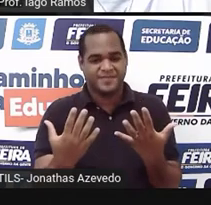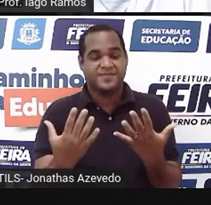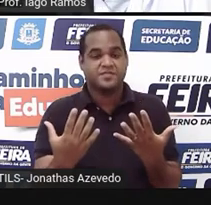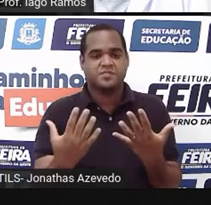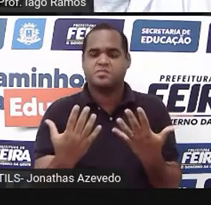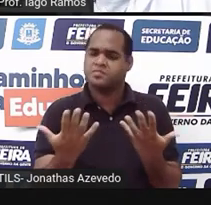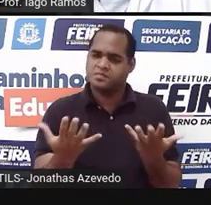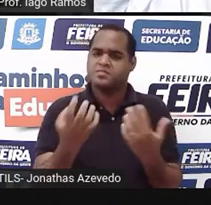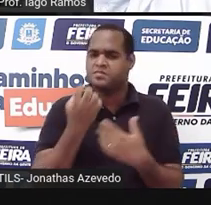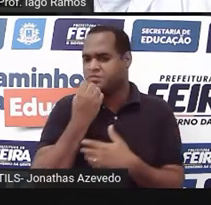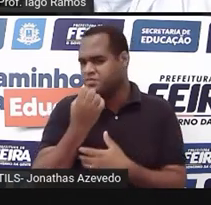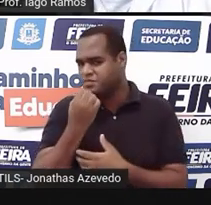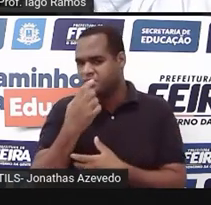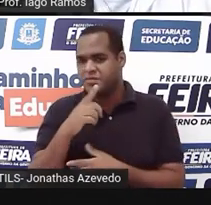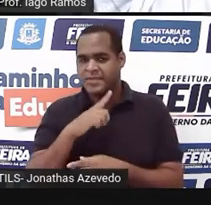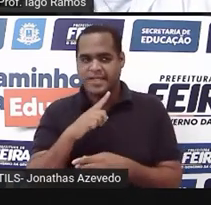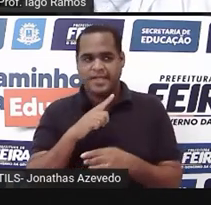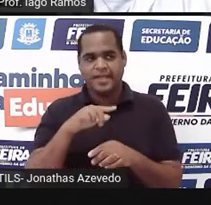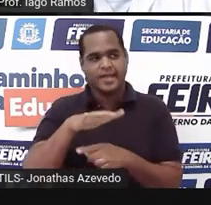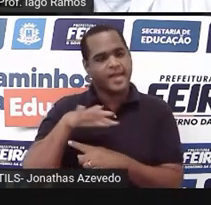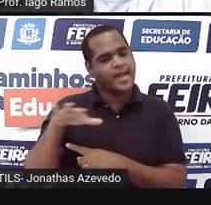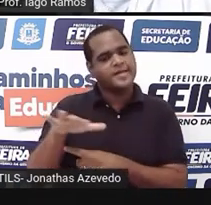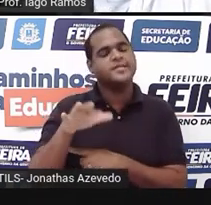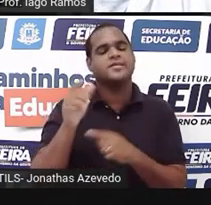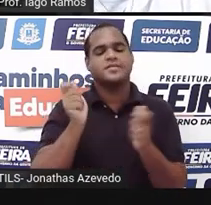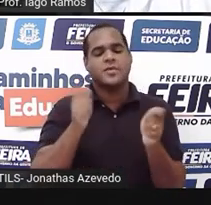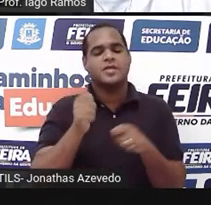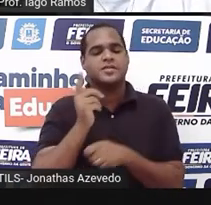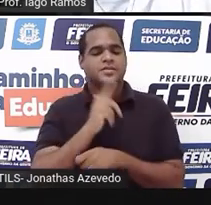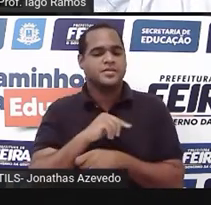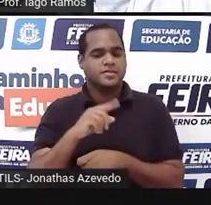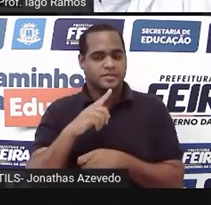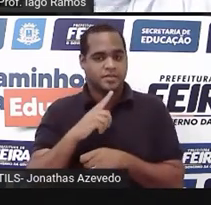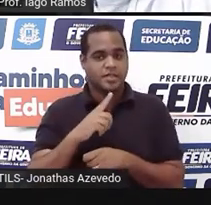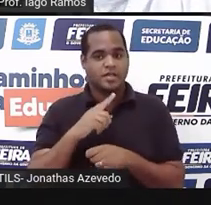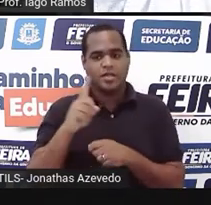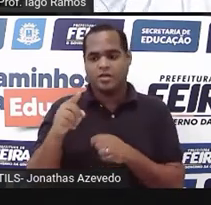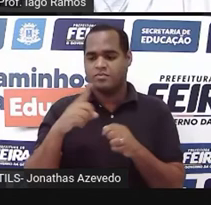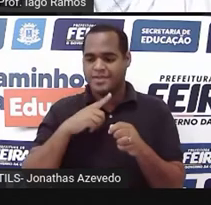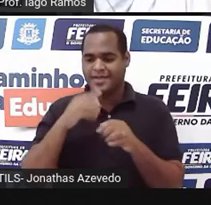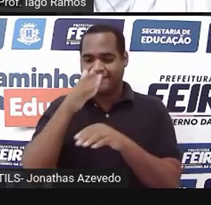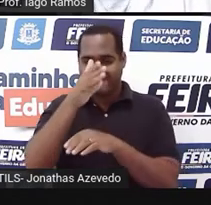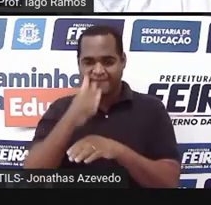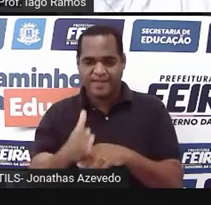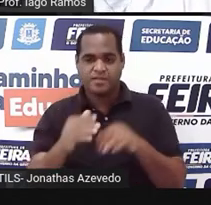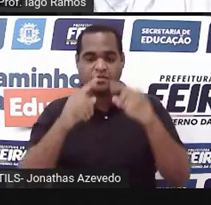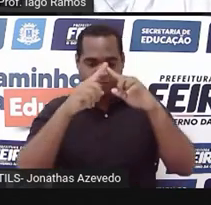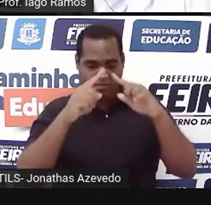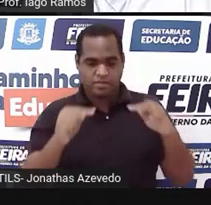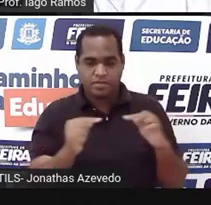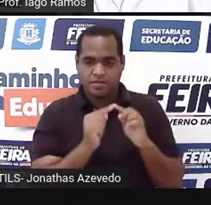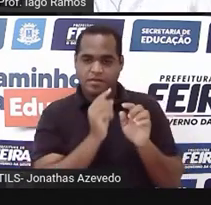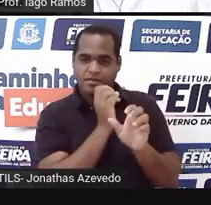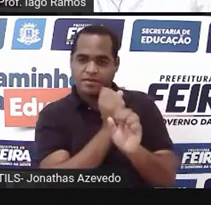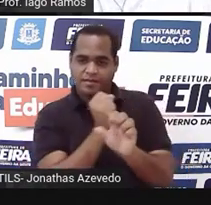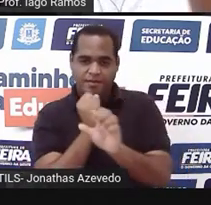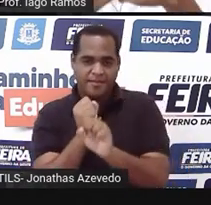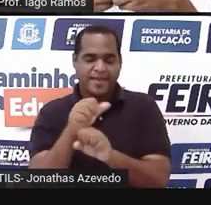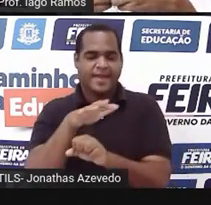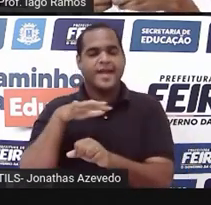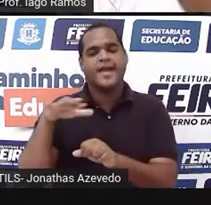bom então é uma forma de calcular a área de um trapézio dividir a peça em dois triângulos calcule a área de cada triângulo